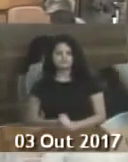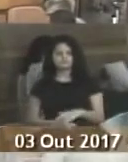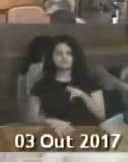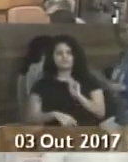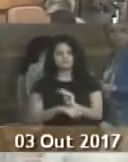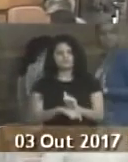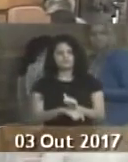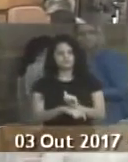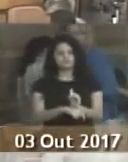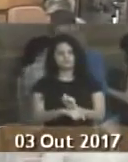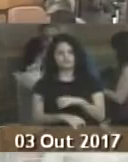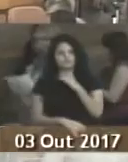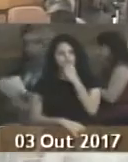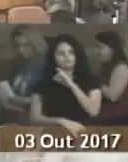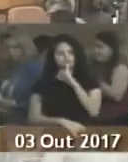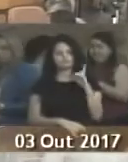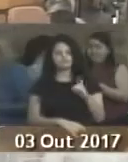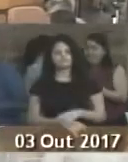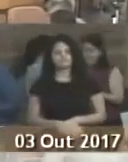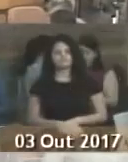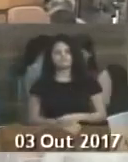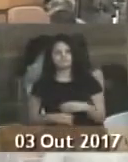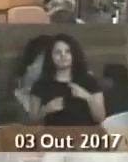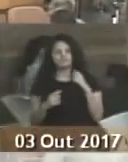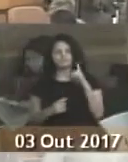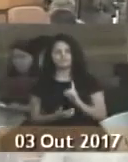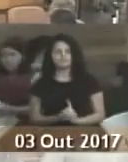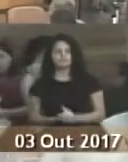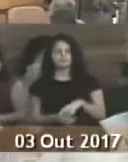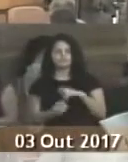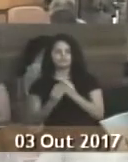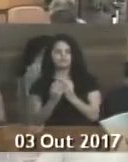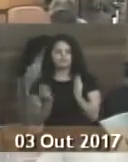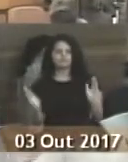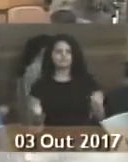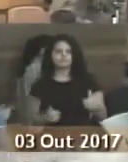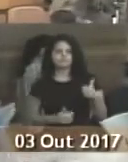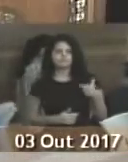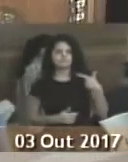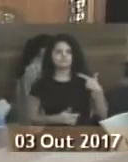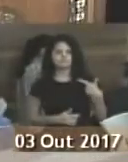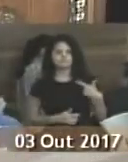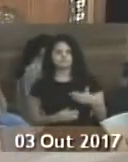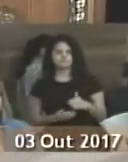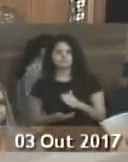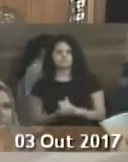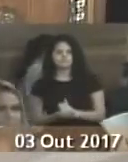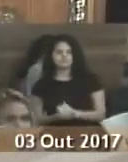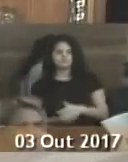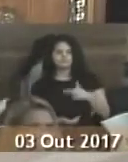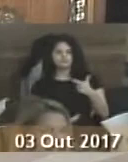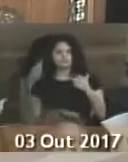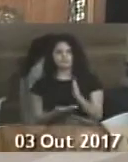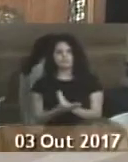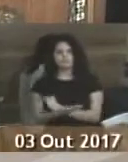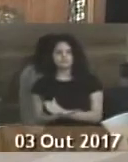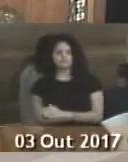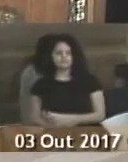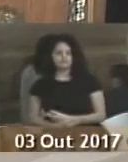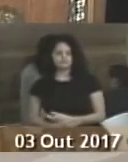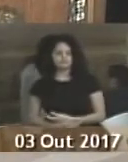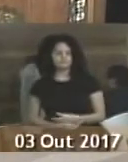YouTube, bom dia. Declaro aberta a 17ª sessão ordinária do segundo período legislativo do